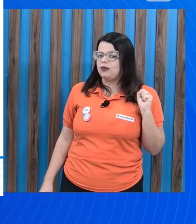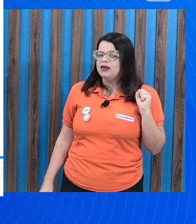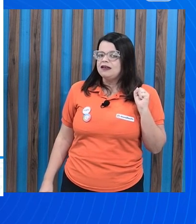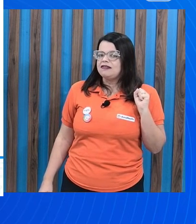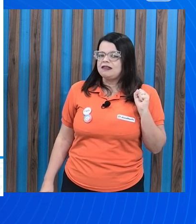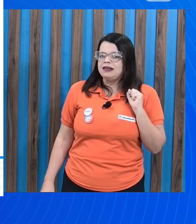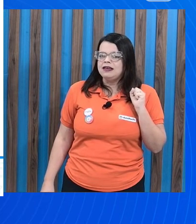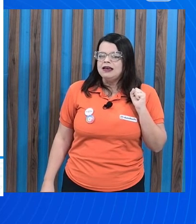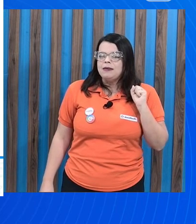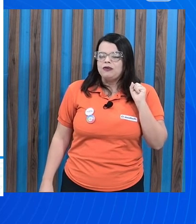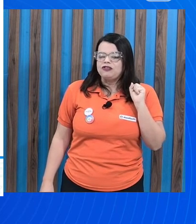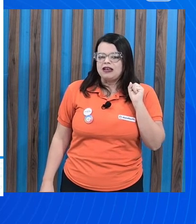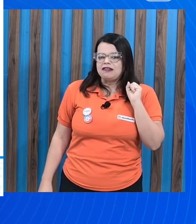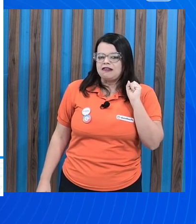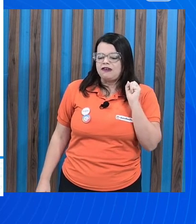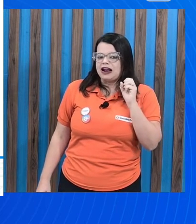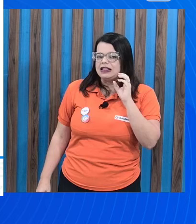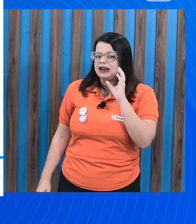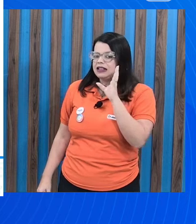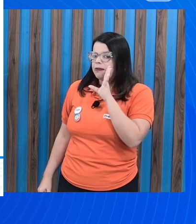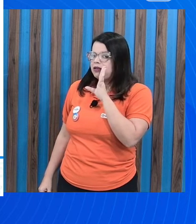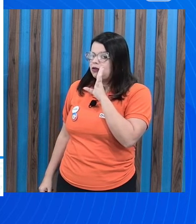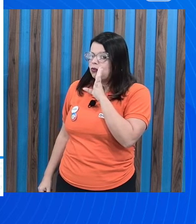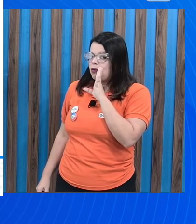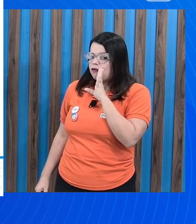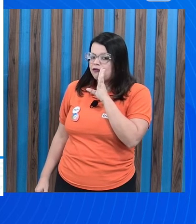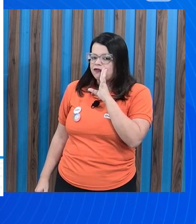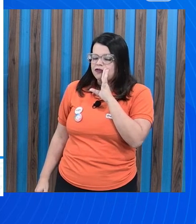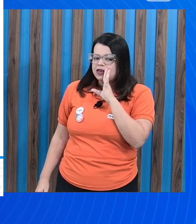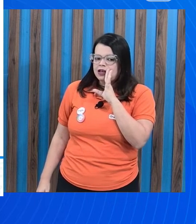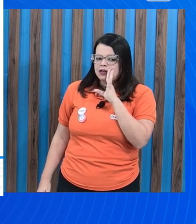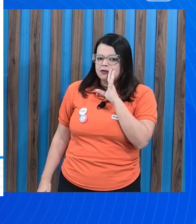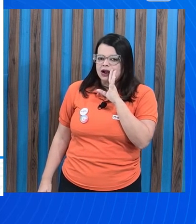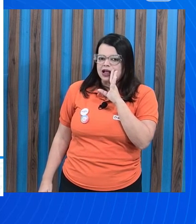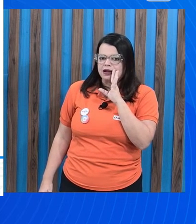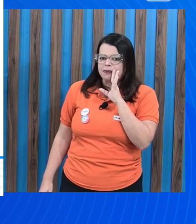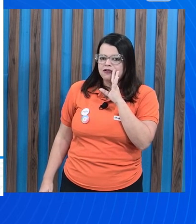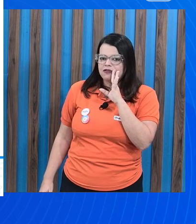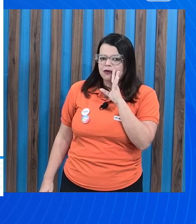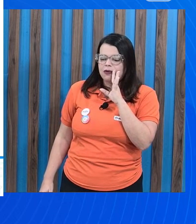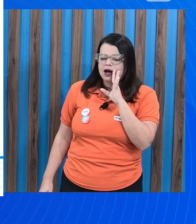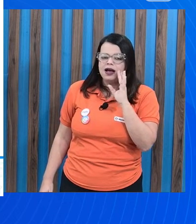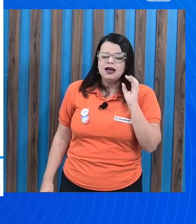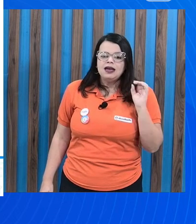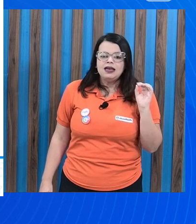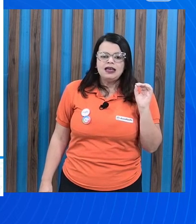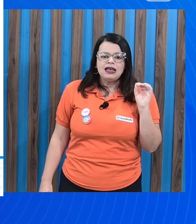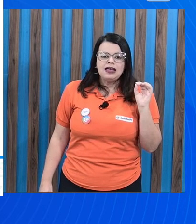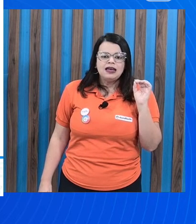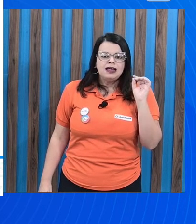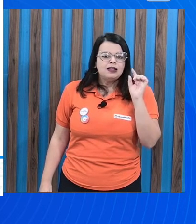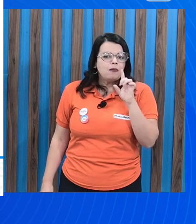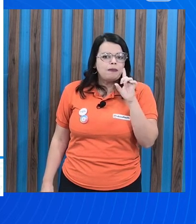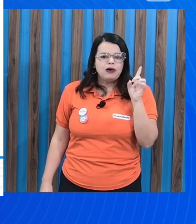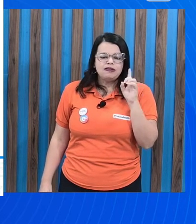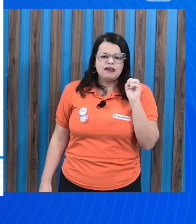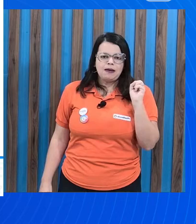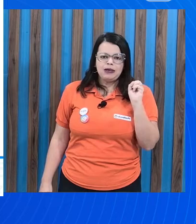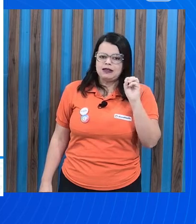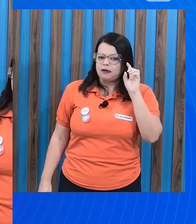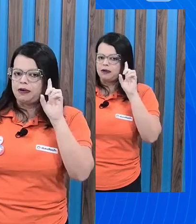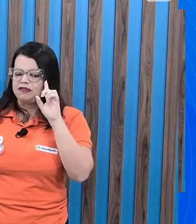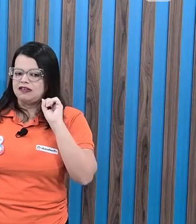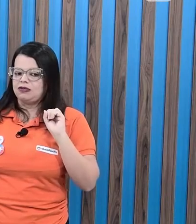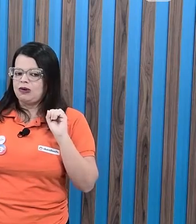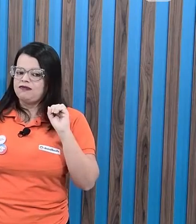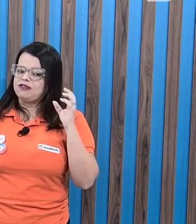segredo. Sim, pois tem que se falar diretamente no ouvido lá da pessoa e não pode se repetir,